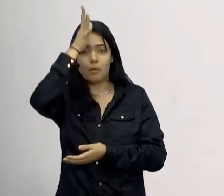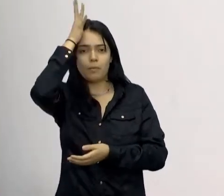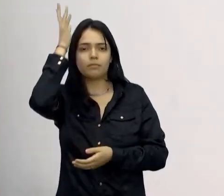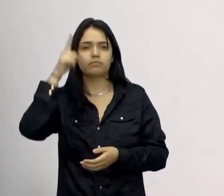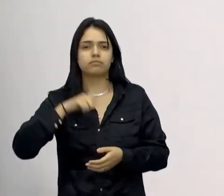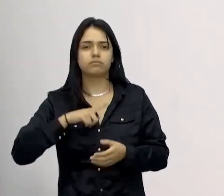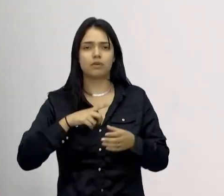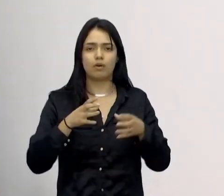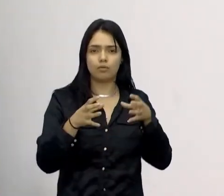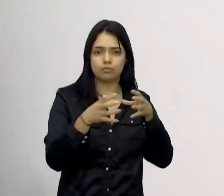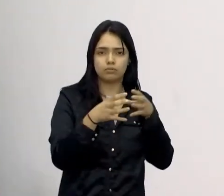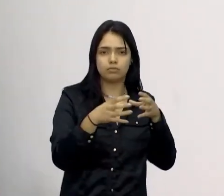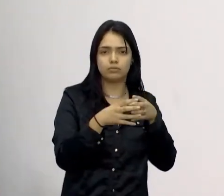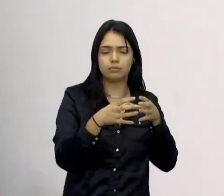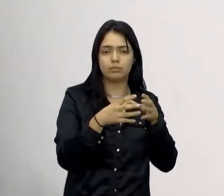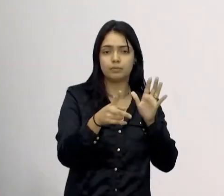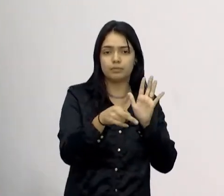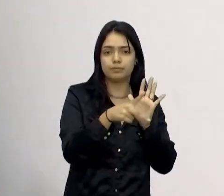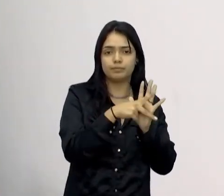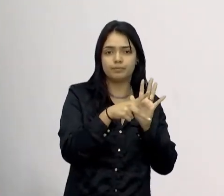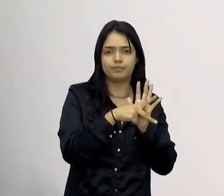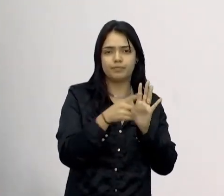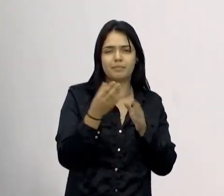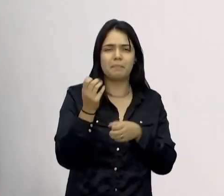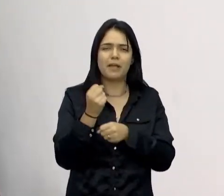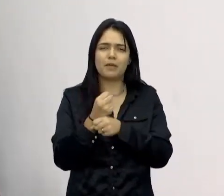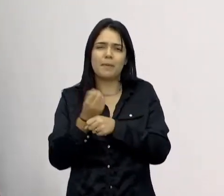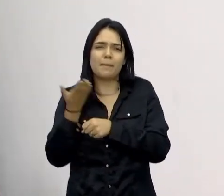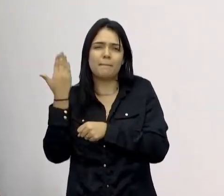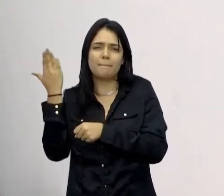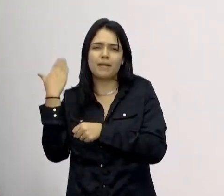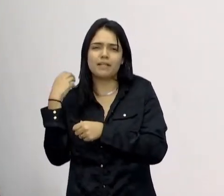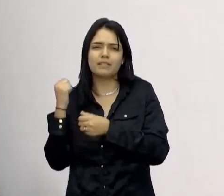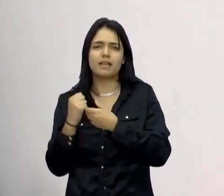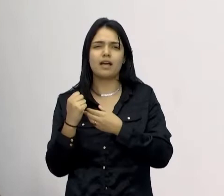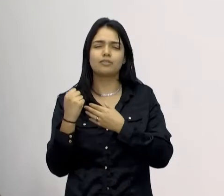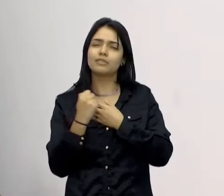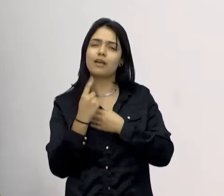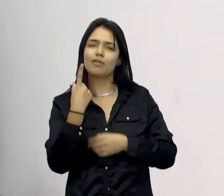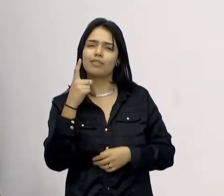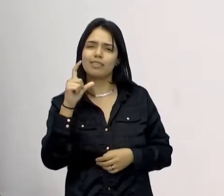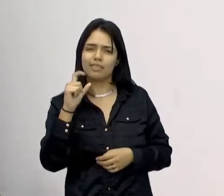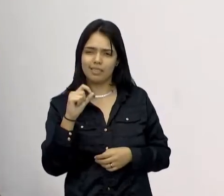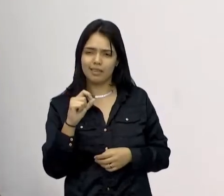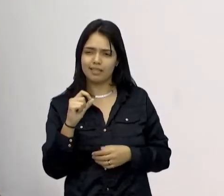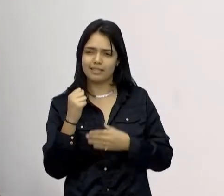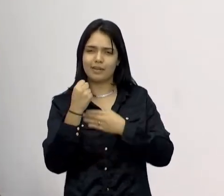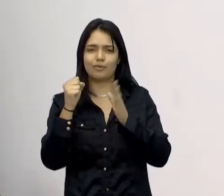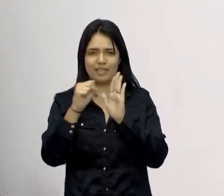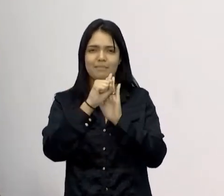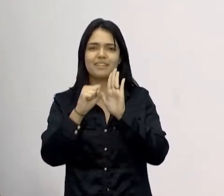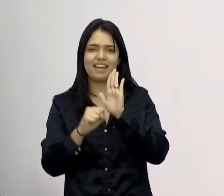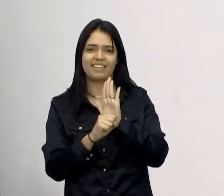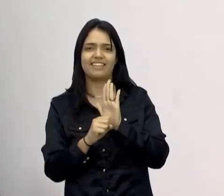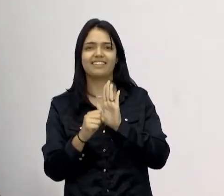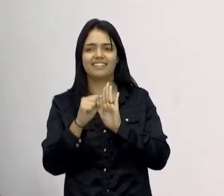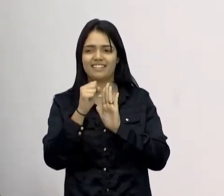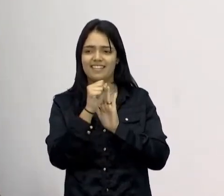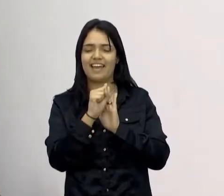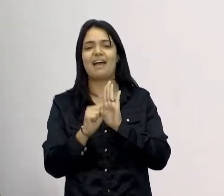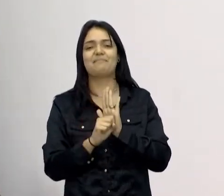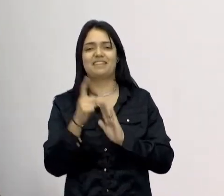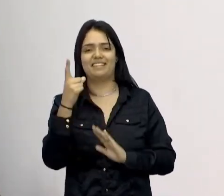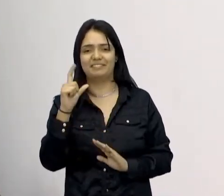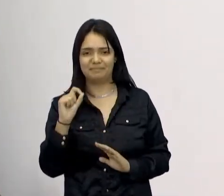foi aquele lá do século X, do Carlos Magno, que ocupou boa parte da